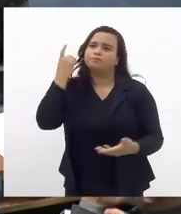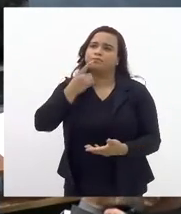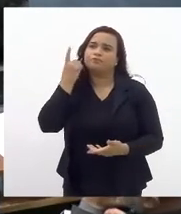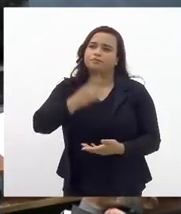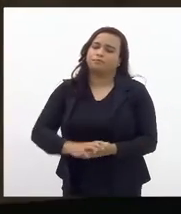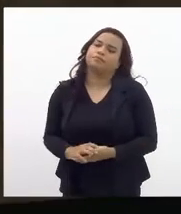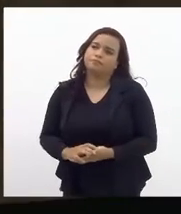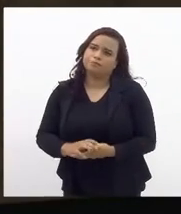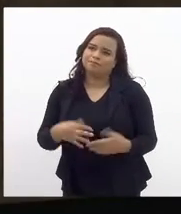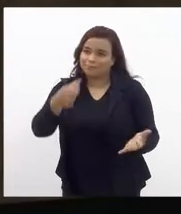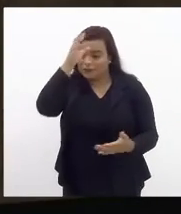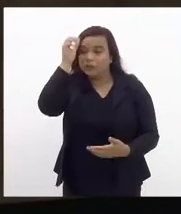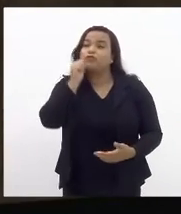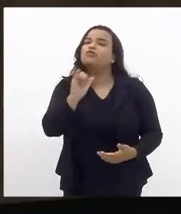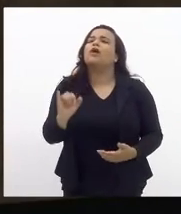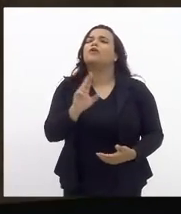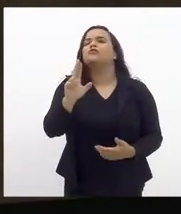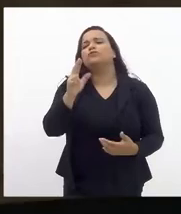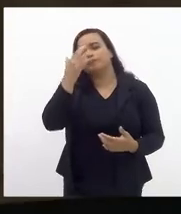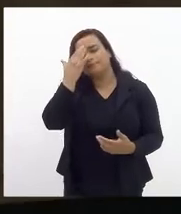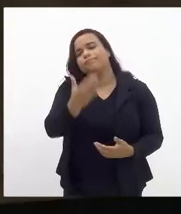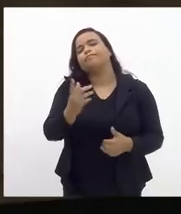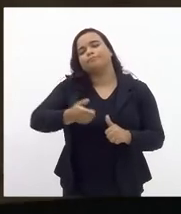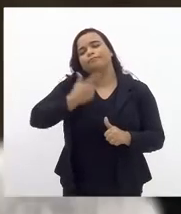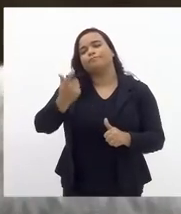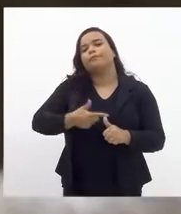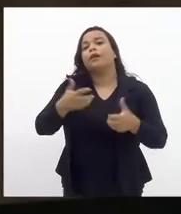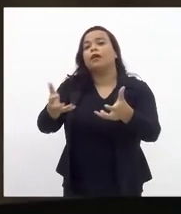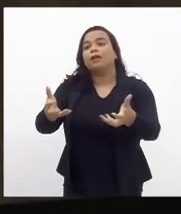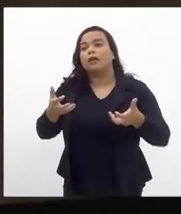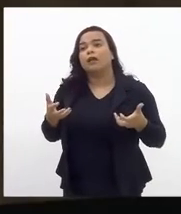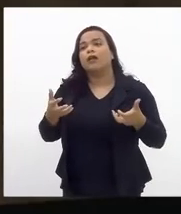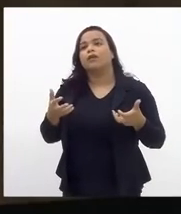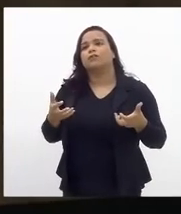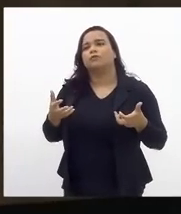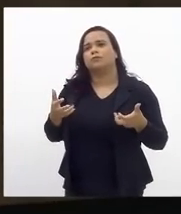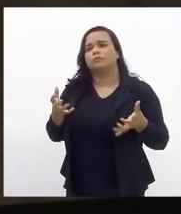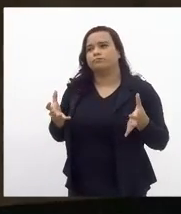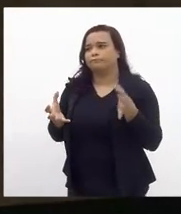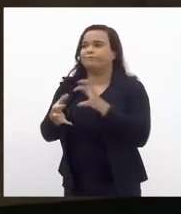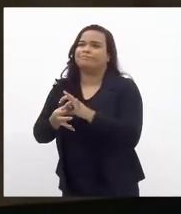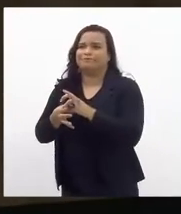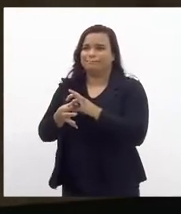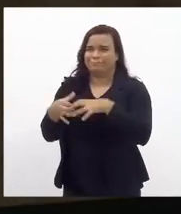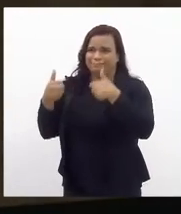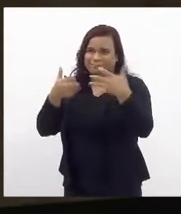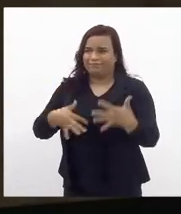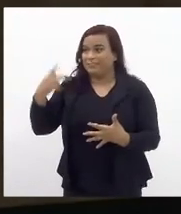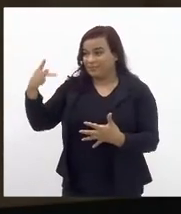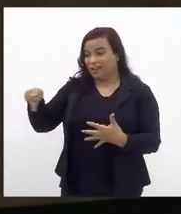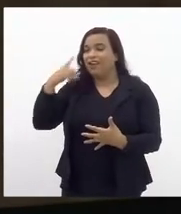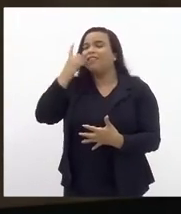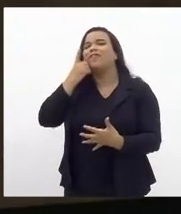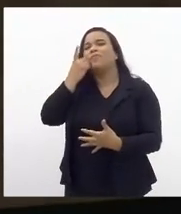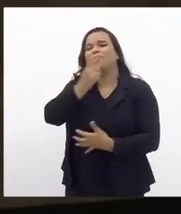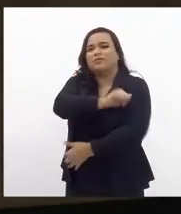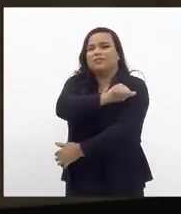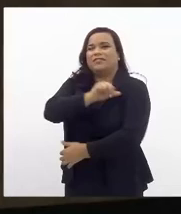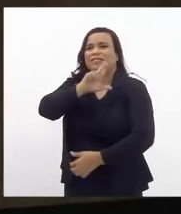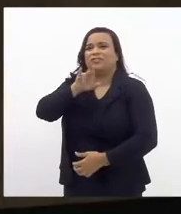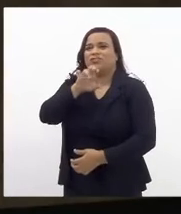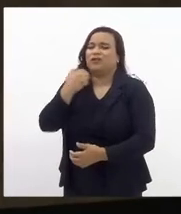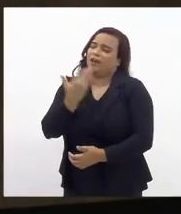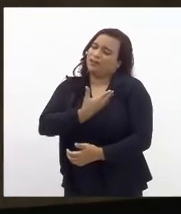Deputada Tia Ju, em primeiro lugar, eu queria me somar à manifestação da deputada enfermeira Rejane, minha querida